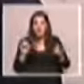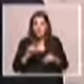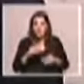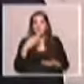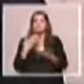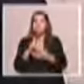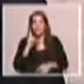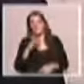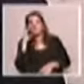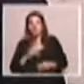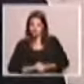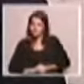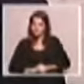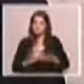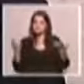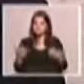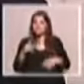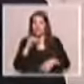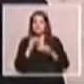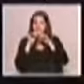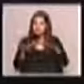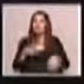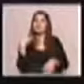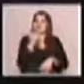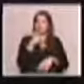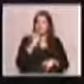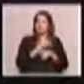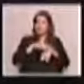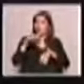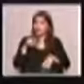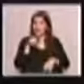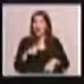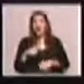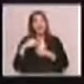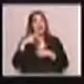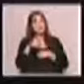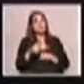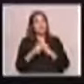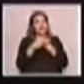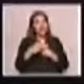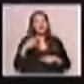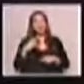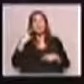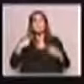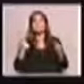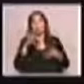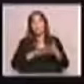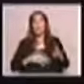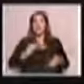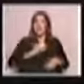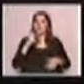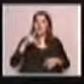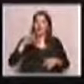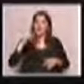Exato. Outra coisa que é contagiosa é o riso, e por isso é que amanhã a gala, que vai ser apresentada pela nossa querida colega Dália Madruga, aqui da